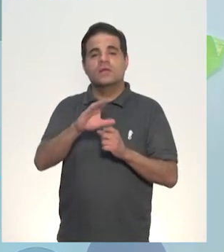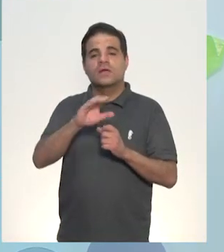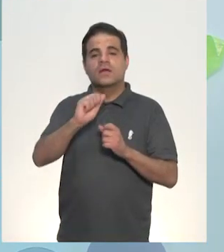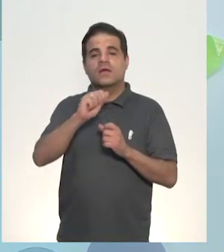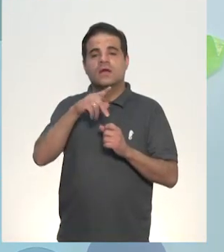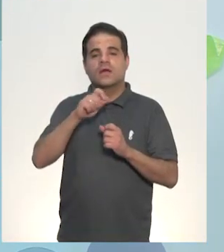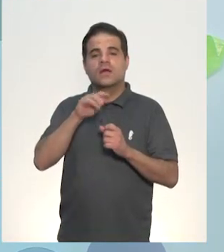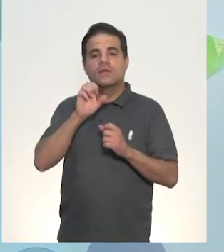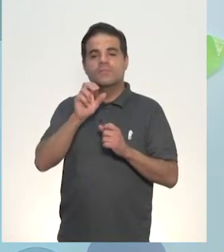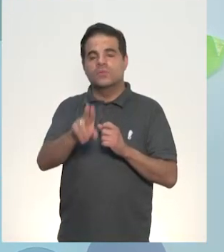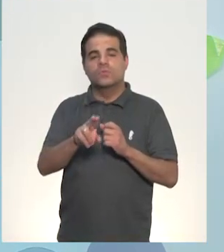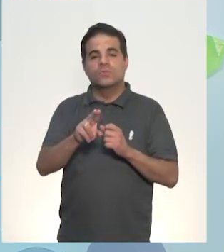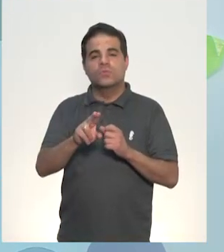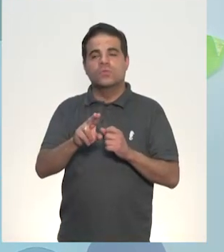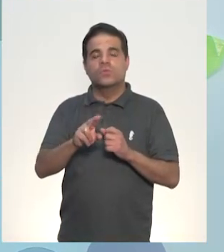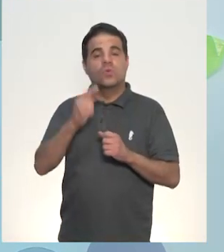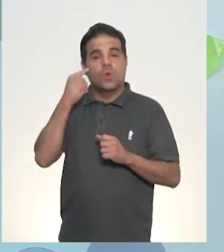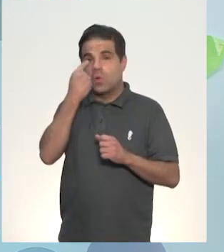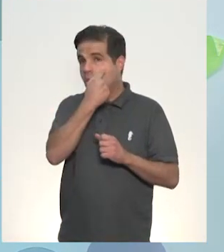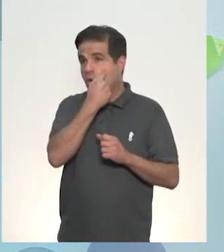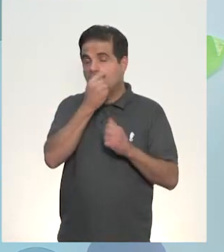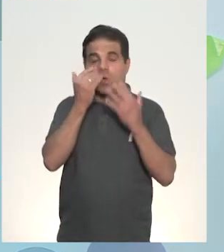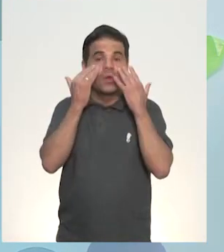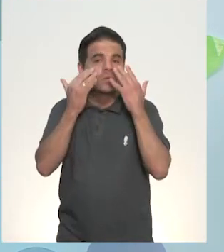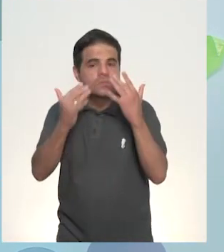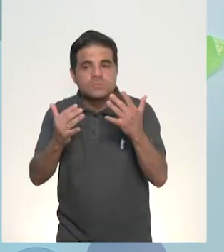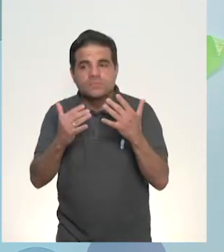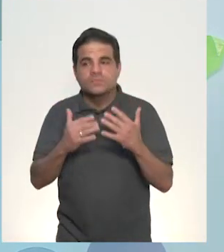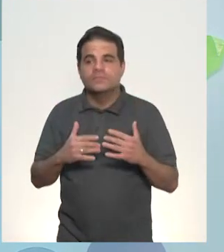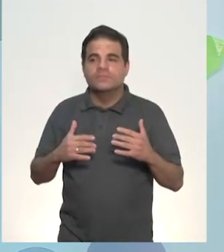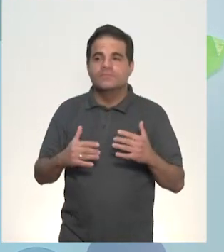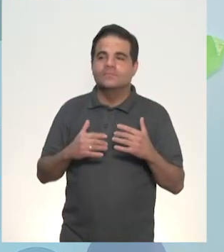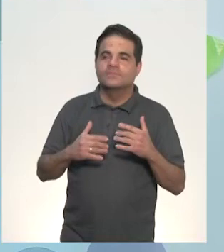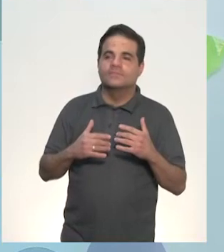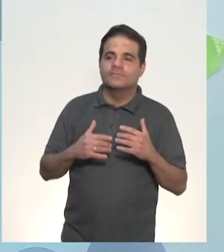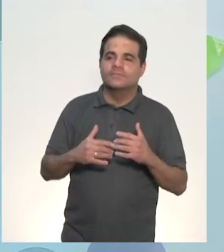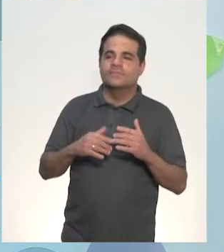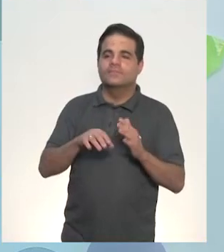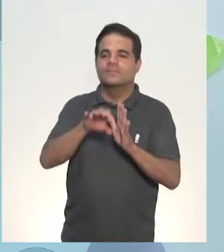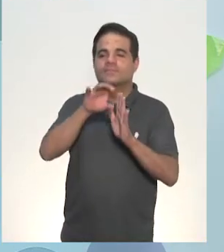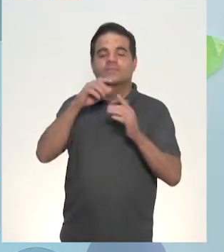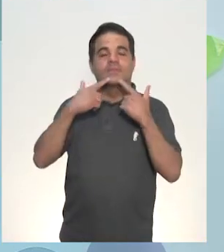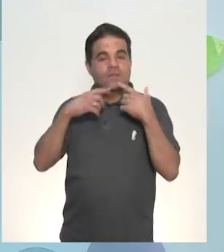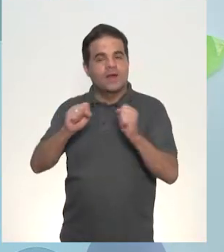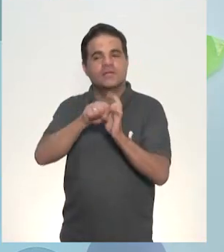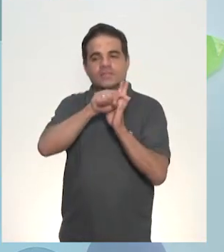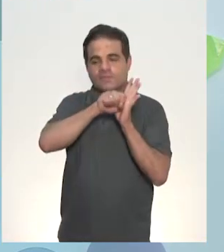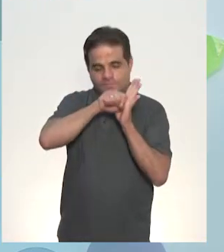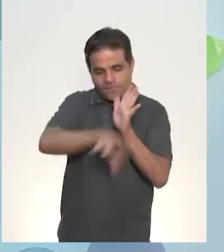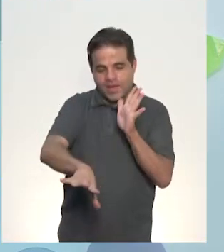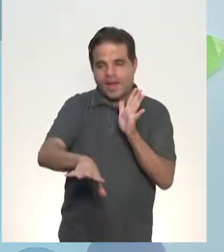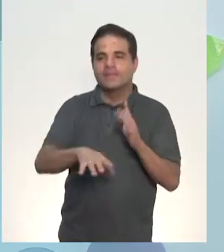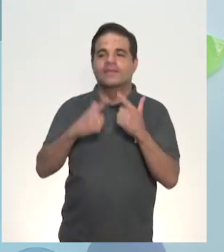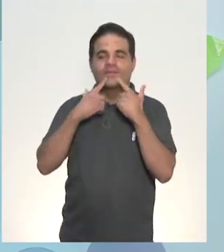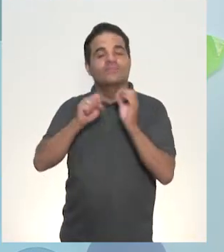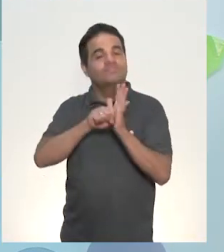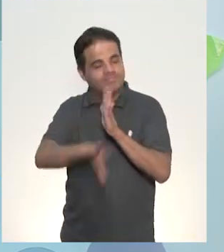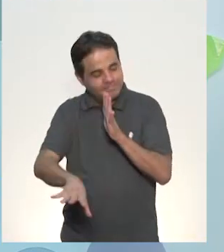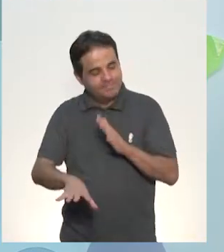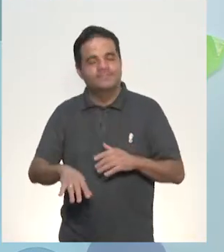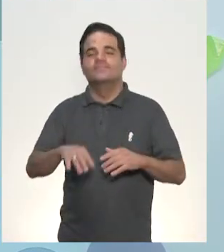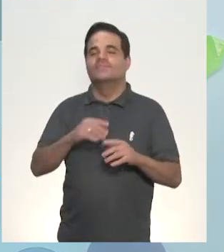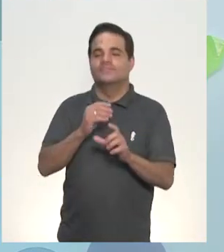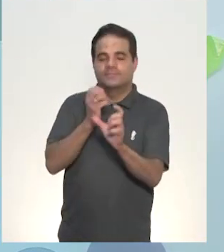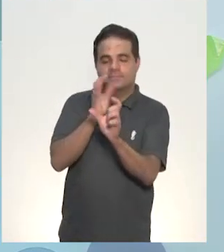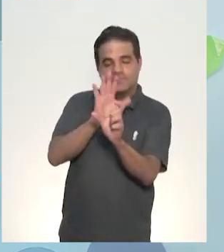tem olhos de ressaca, olhos de cigana oblíqua e dissimulada. Não é ressaca de rebordosa não, de ficar bêbado, não. Ressaca do mar. Ressaca do